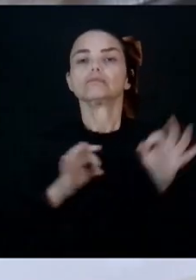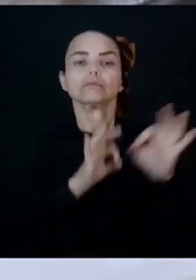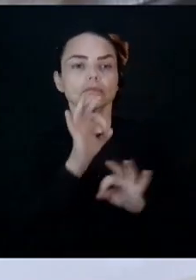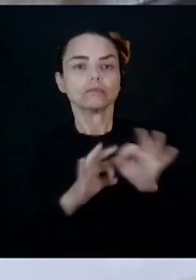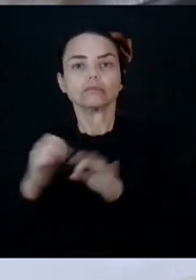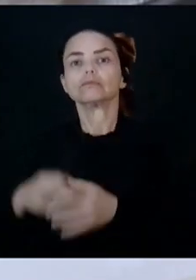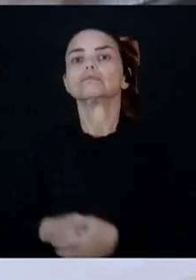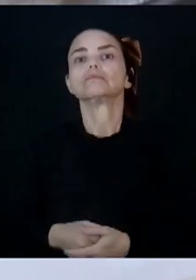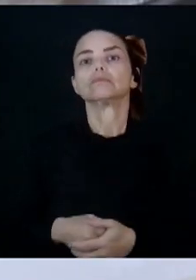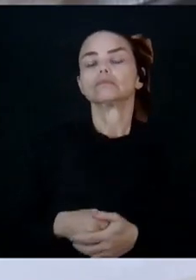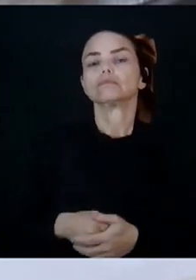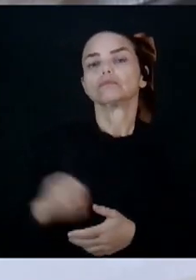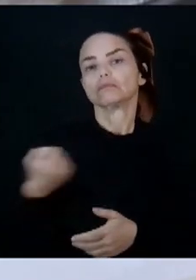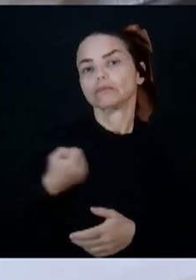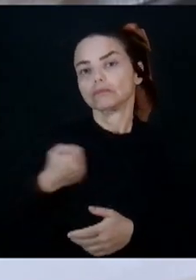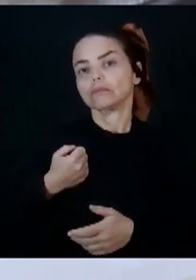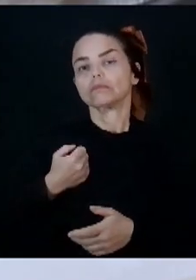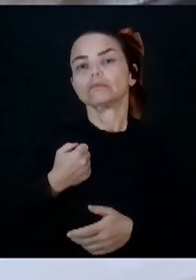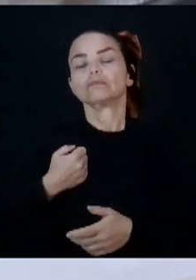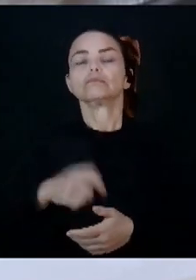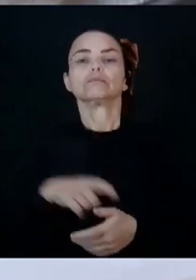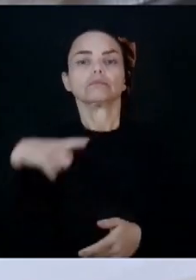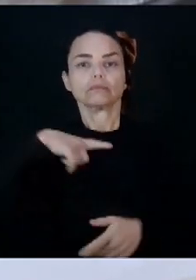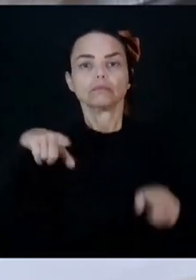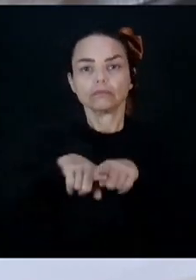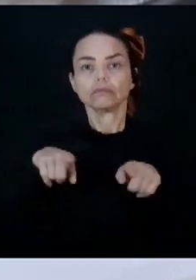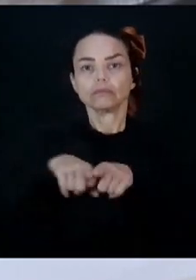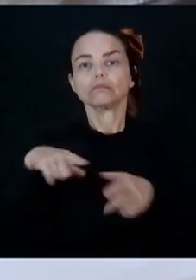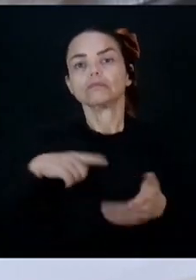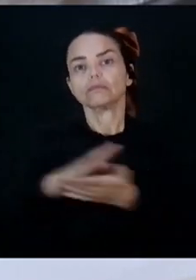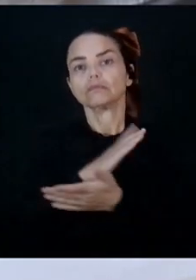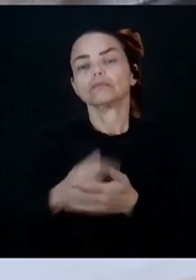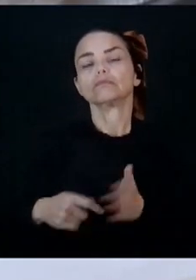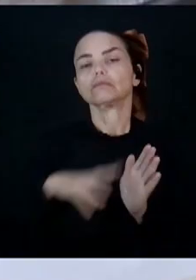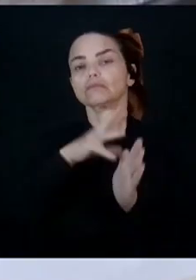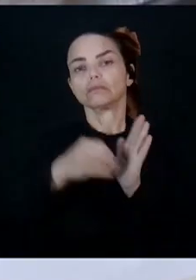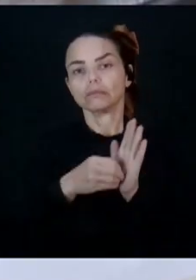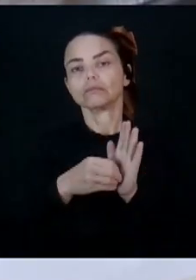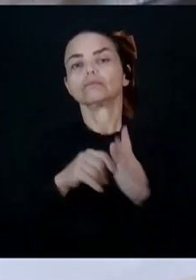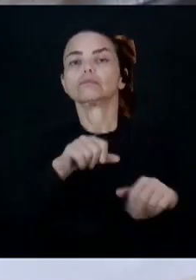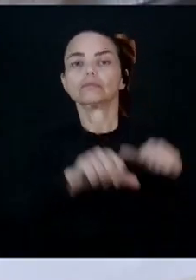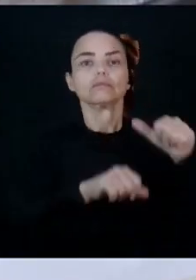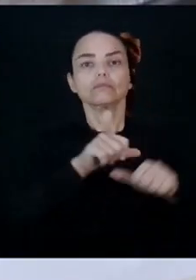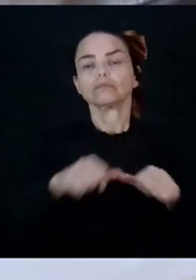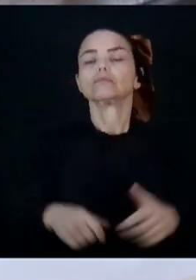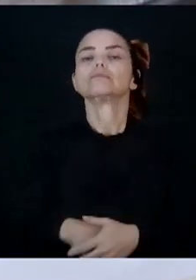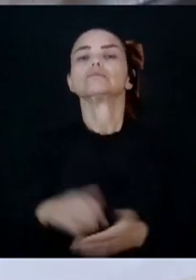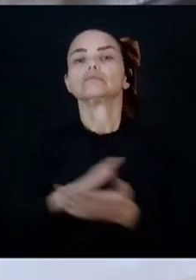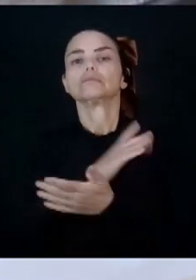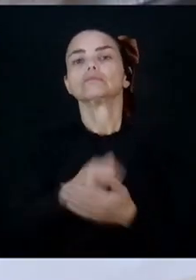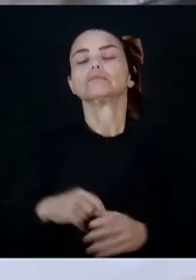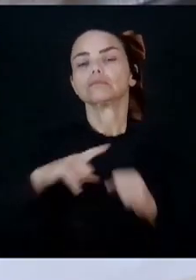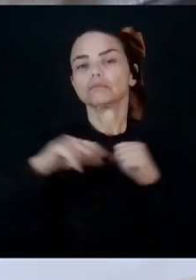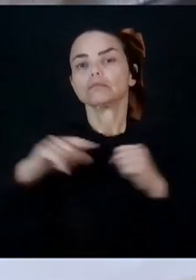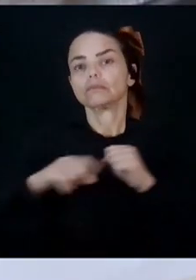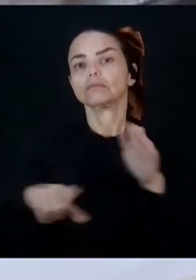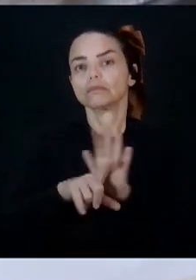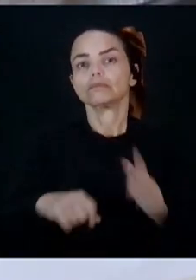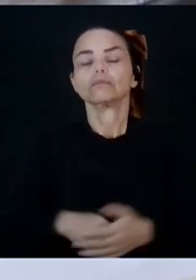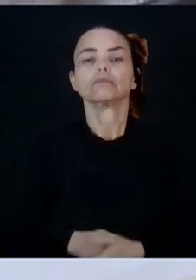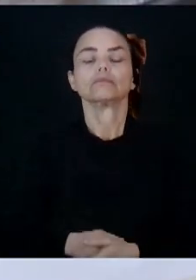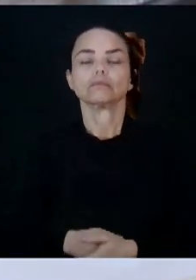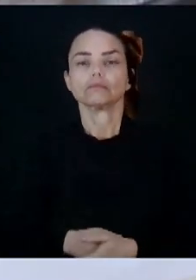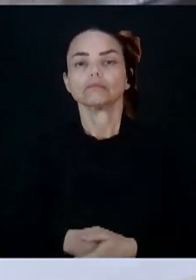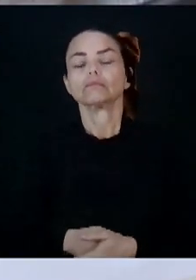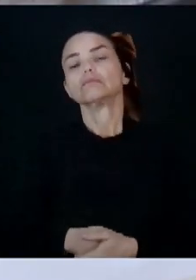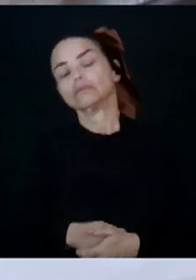de números, né, nós também tivemos algumas emendas, aí, algumas modificações também em alguns artigos da lei. Bom, e o